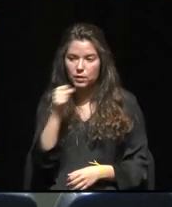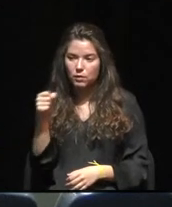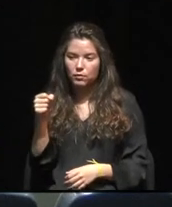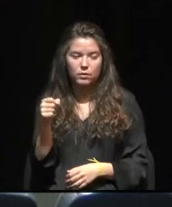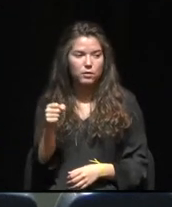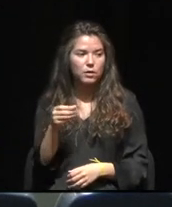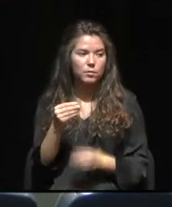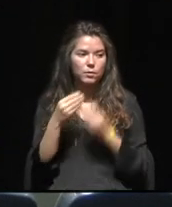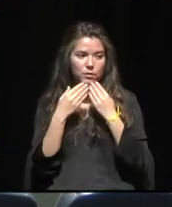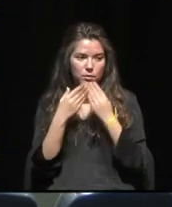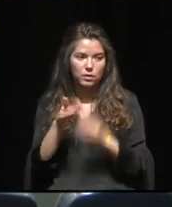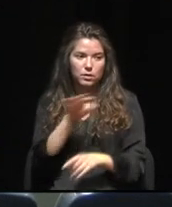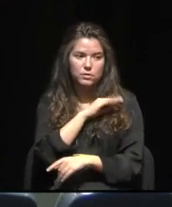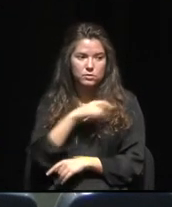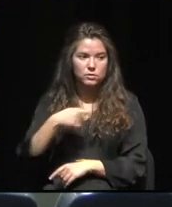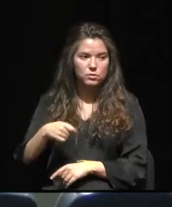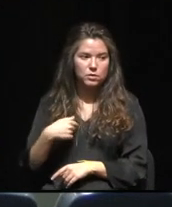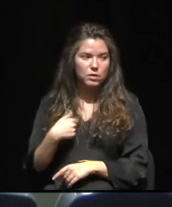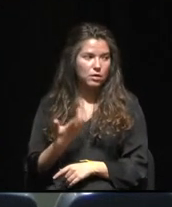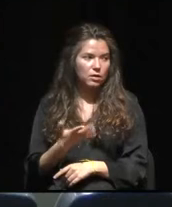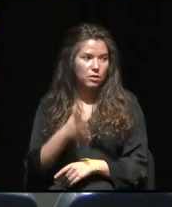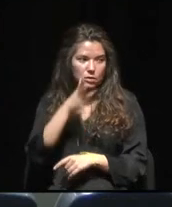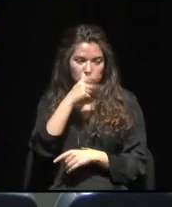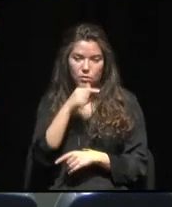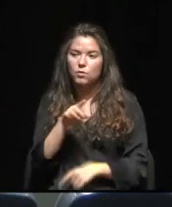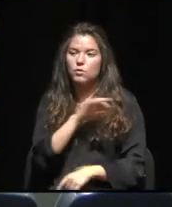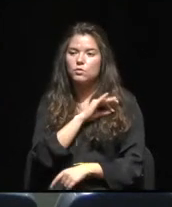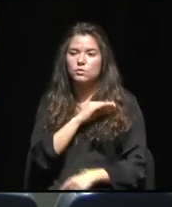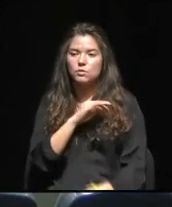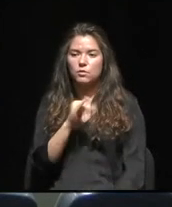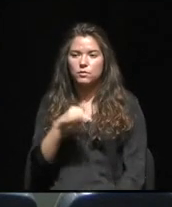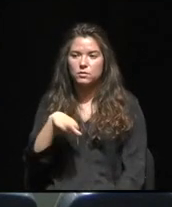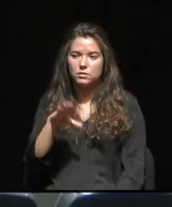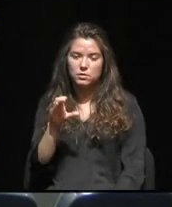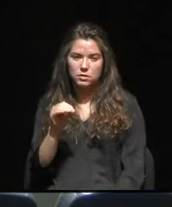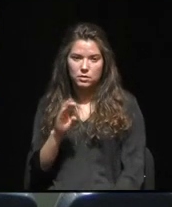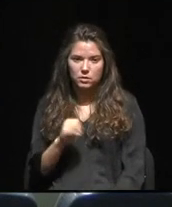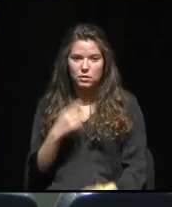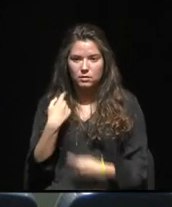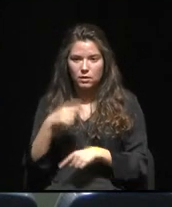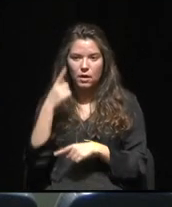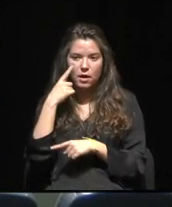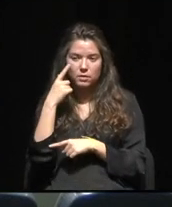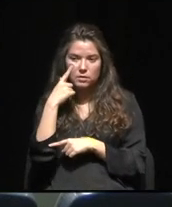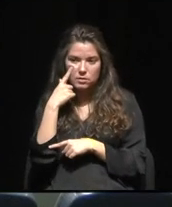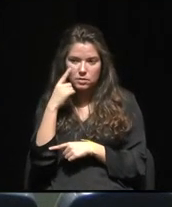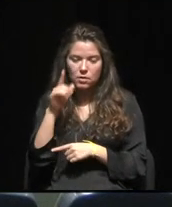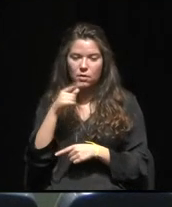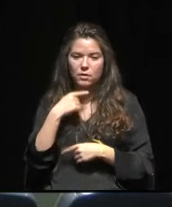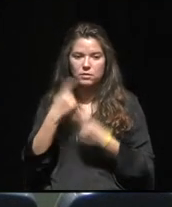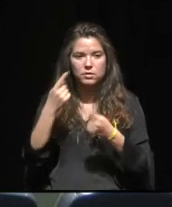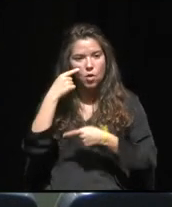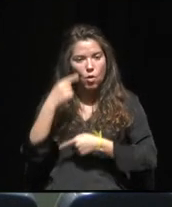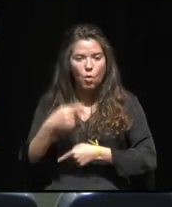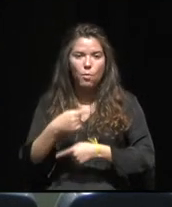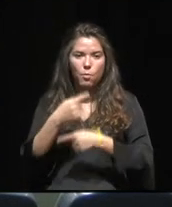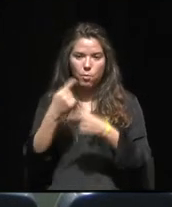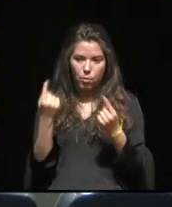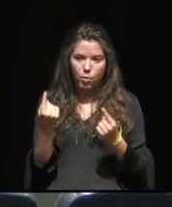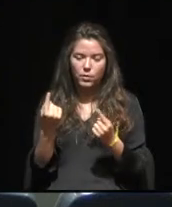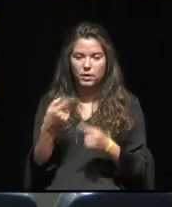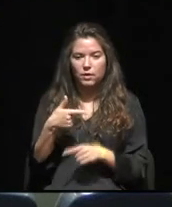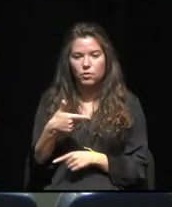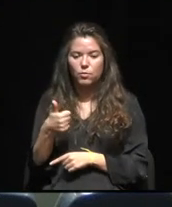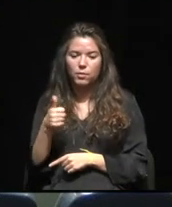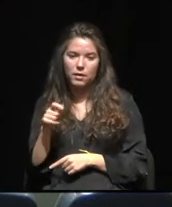ali obrigada obrigada senhora Presidente Eu lamento imenso que o senhor Deputado Francisco Camacho não tenha prestado qualquer atenção às declarações públicas de vários membros do bloco